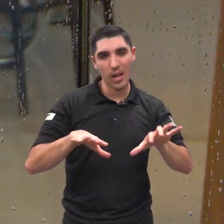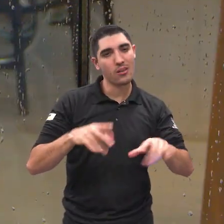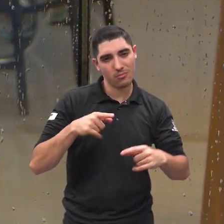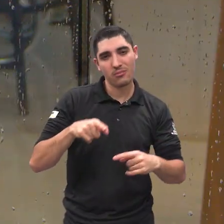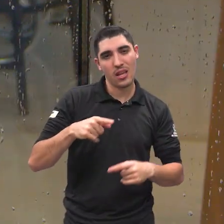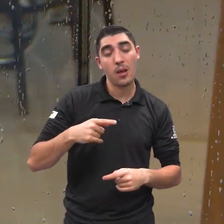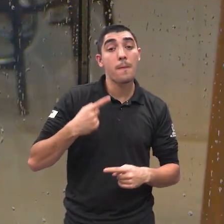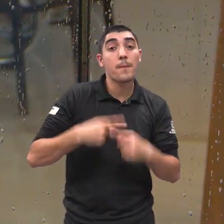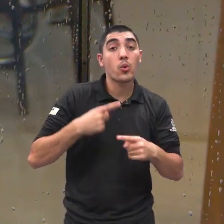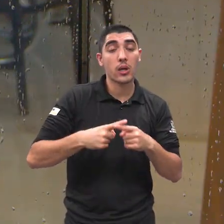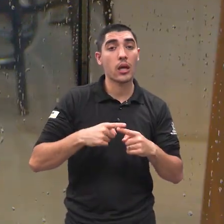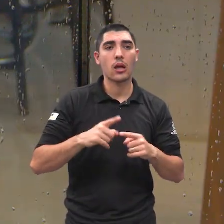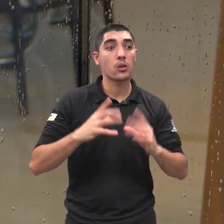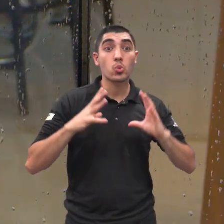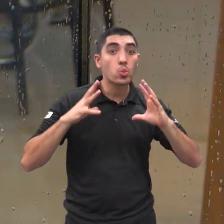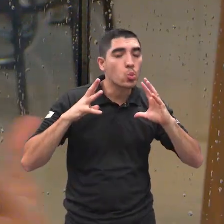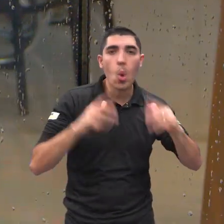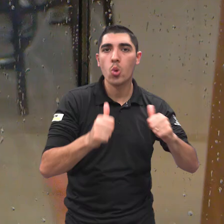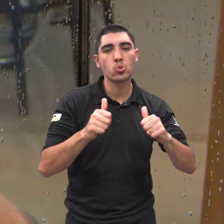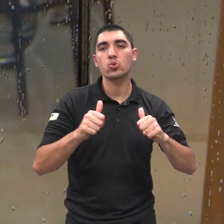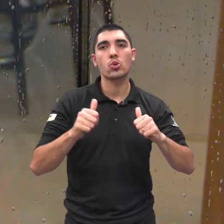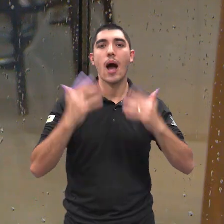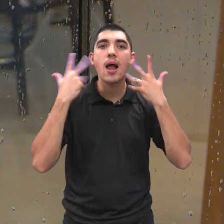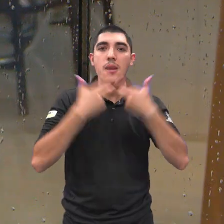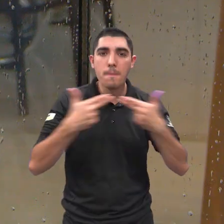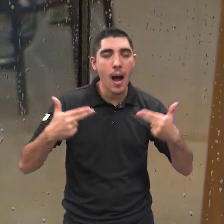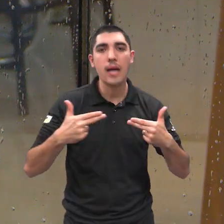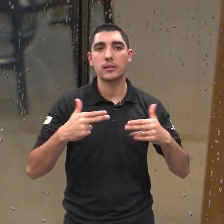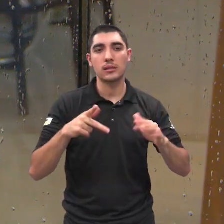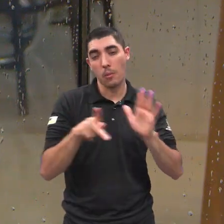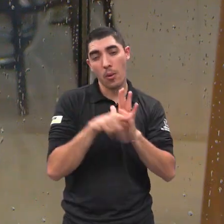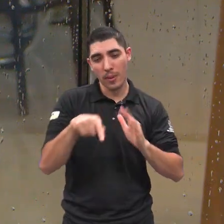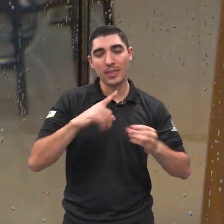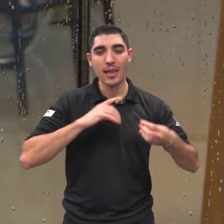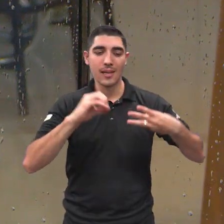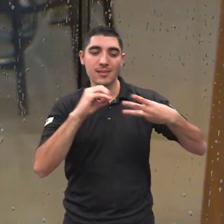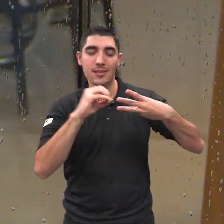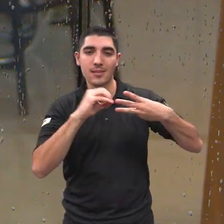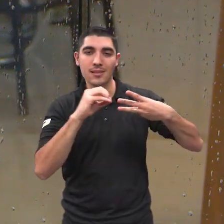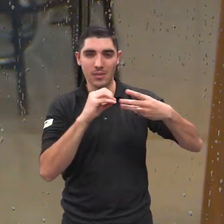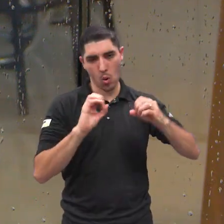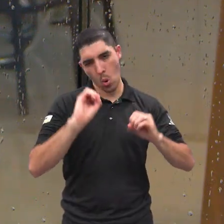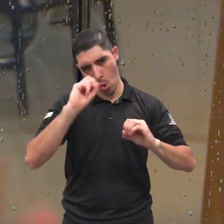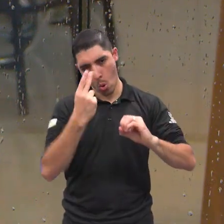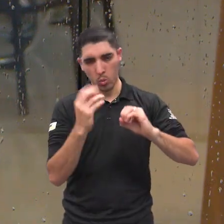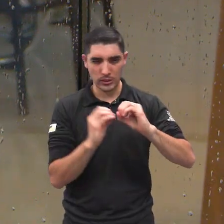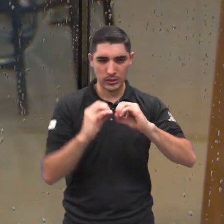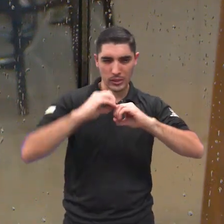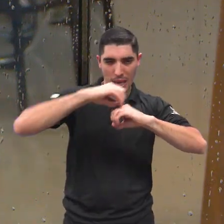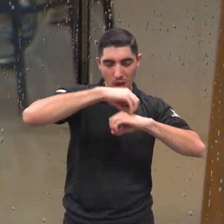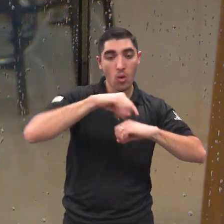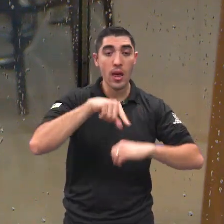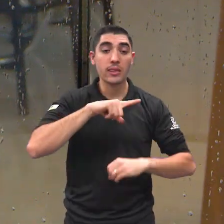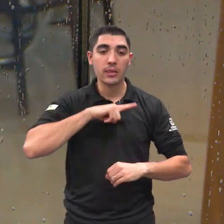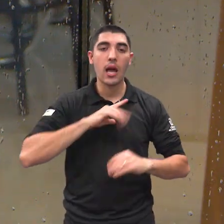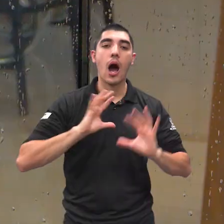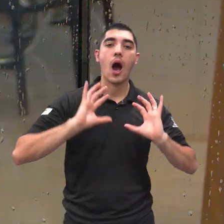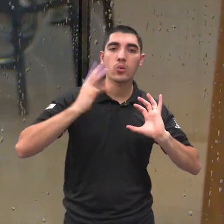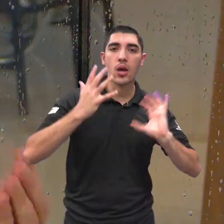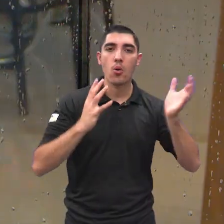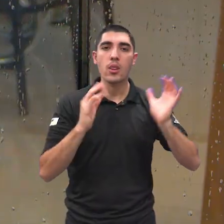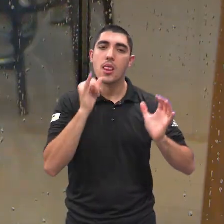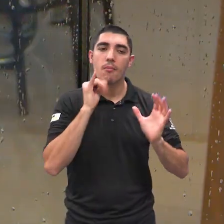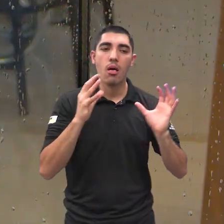da vida, todas as células, isso para todos os mamíferos, até vale pra gente, vão passando por o que a gente chama de estresse oxidativo. Então,